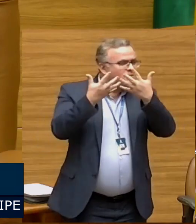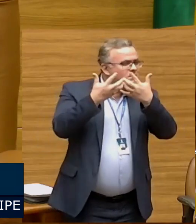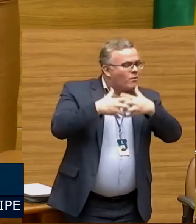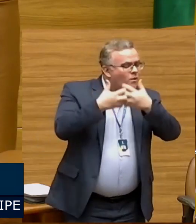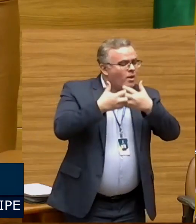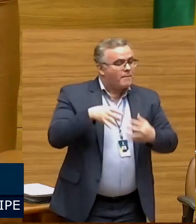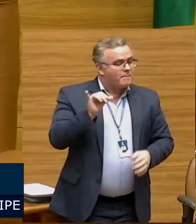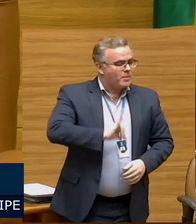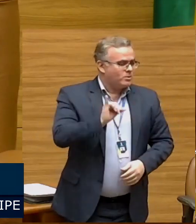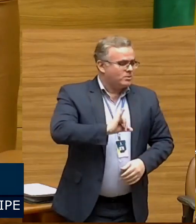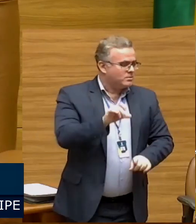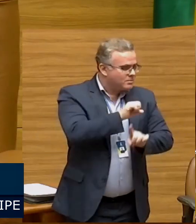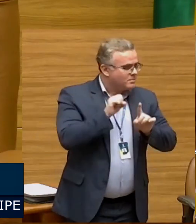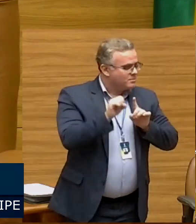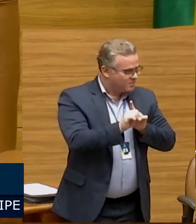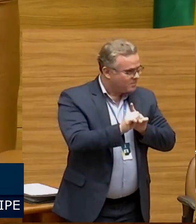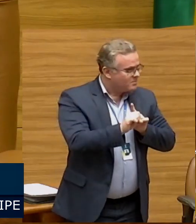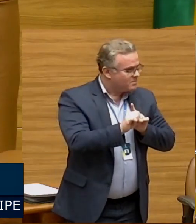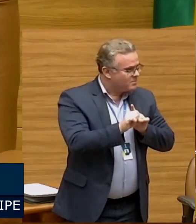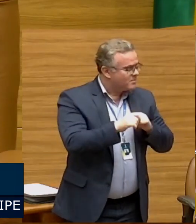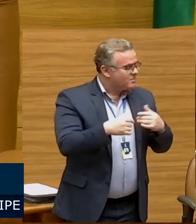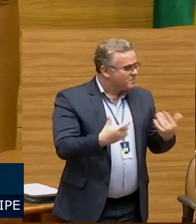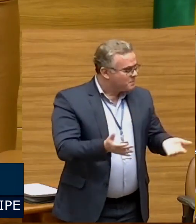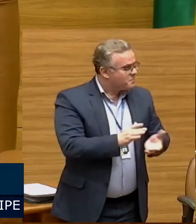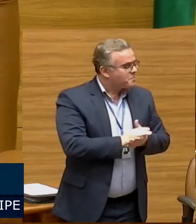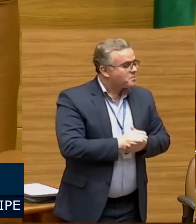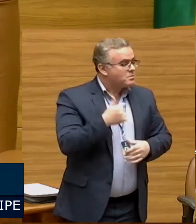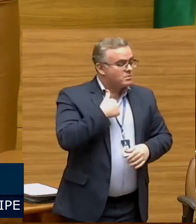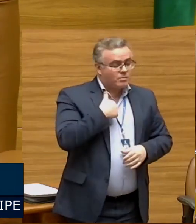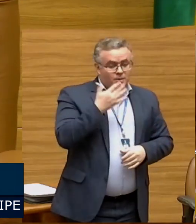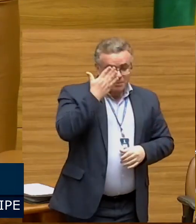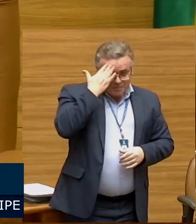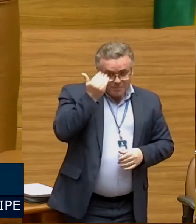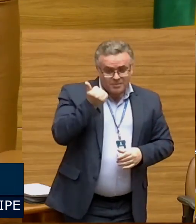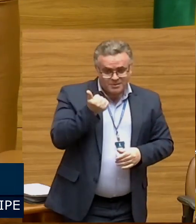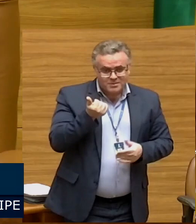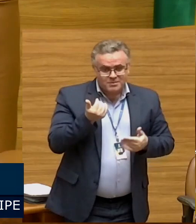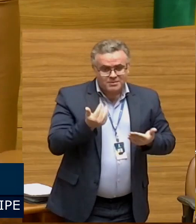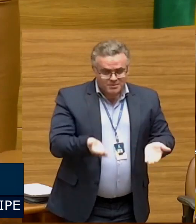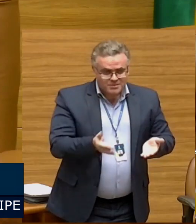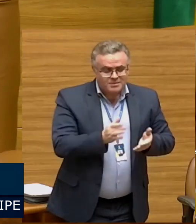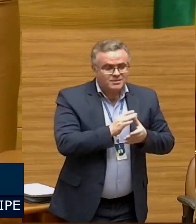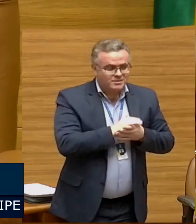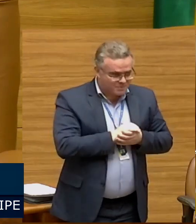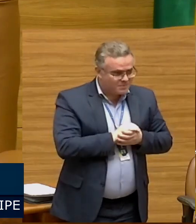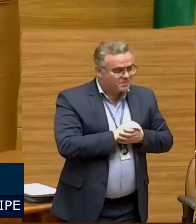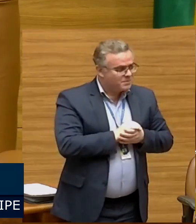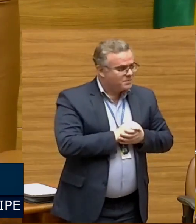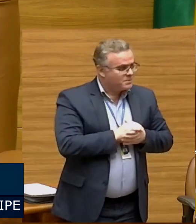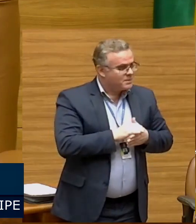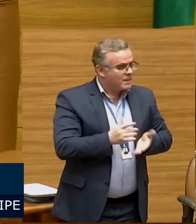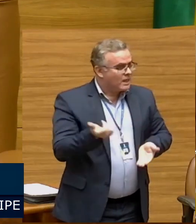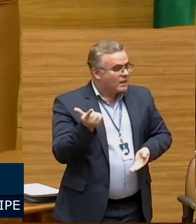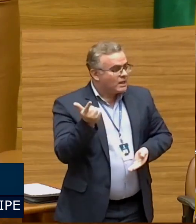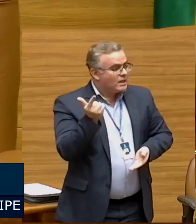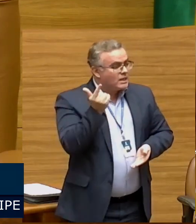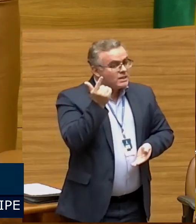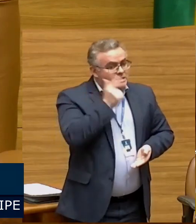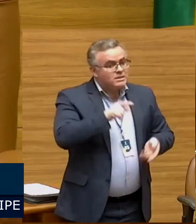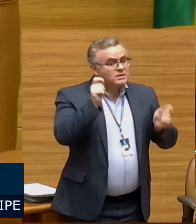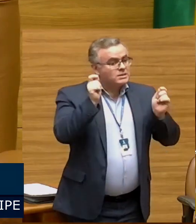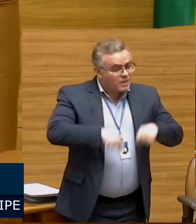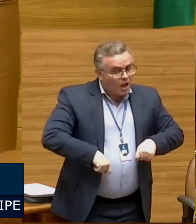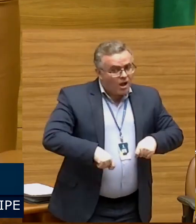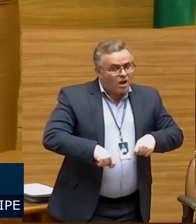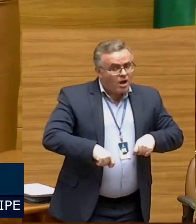para toda a nossa sociedade. O meu entendimento é, quando há um ganho para uma